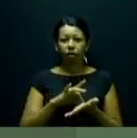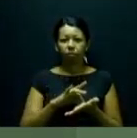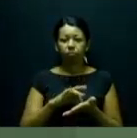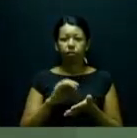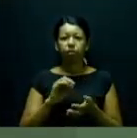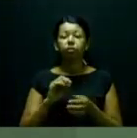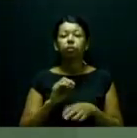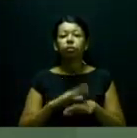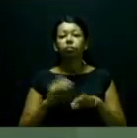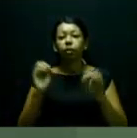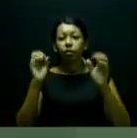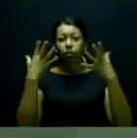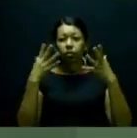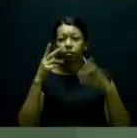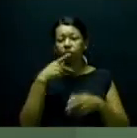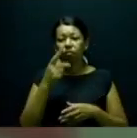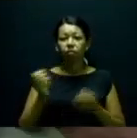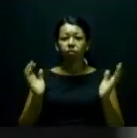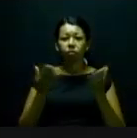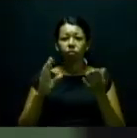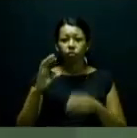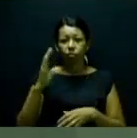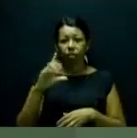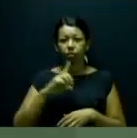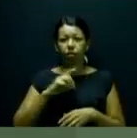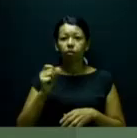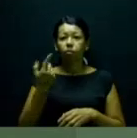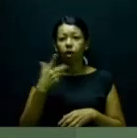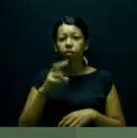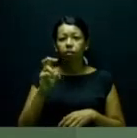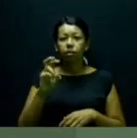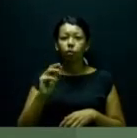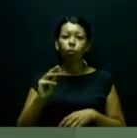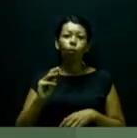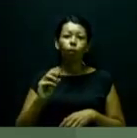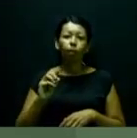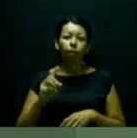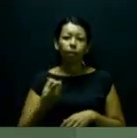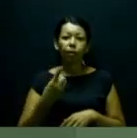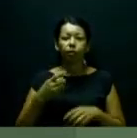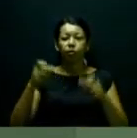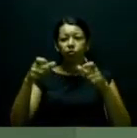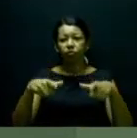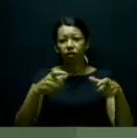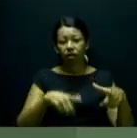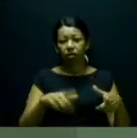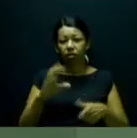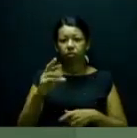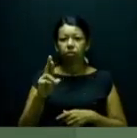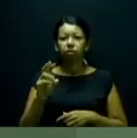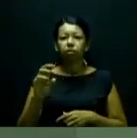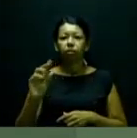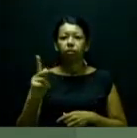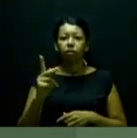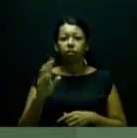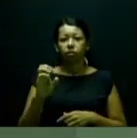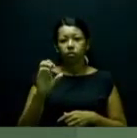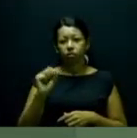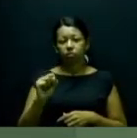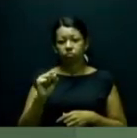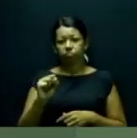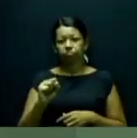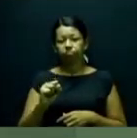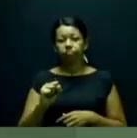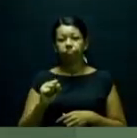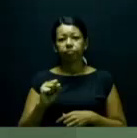mencionou aqui que Cubatão hoje dispõe de quase 5 mil vagas de creche. É fato que as vagas